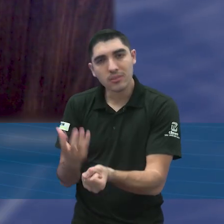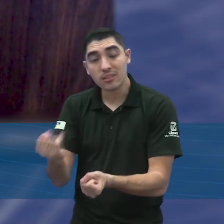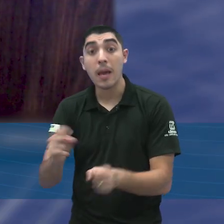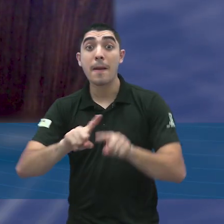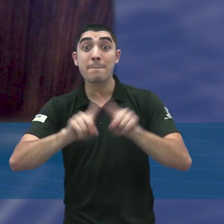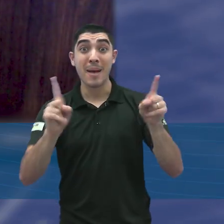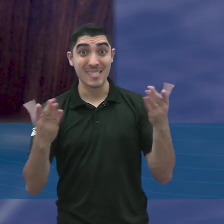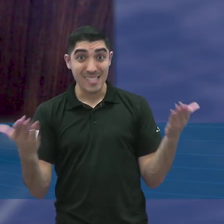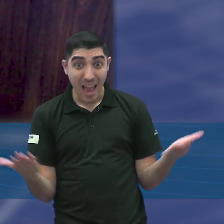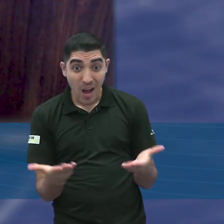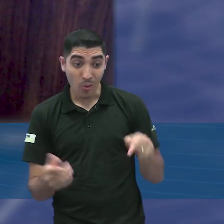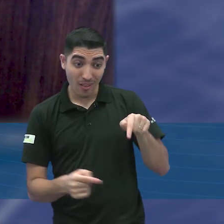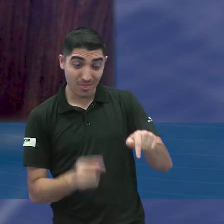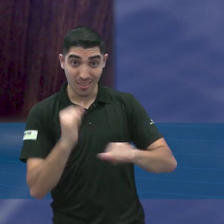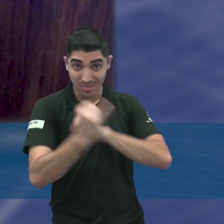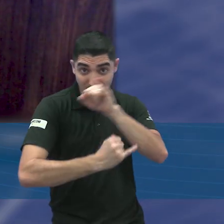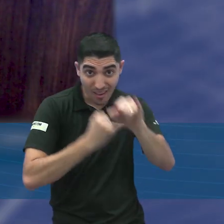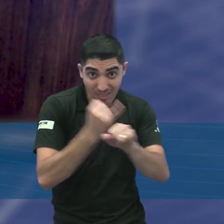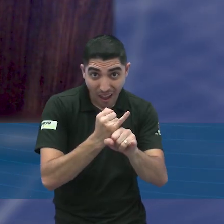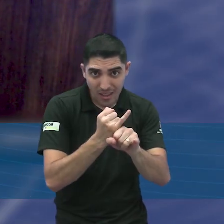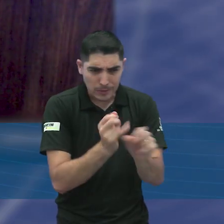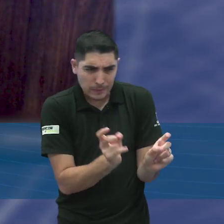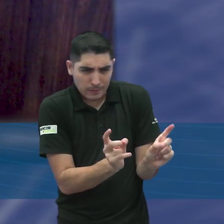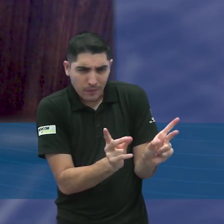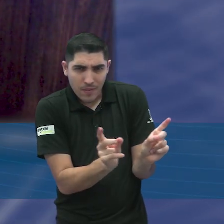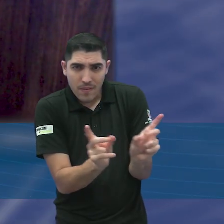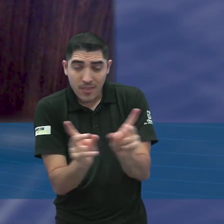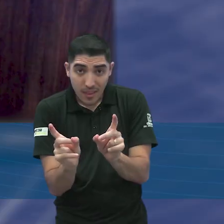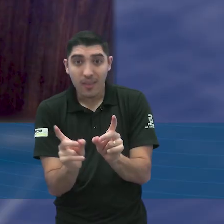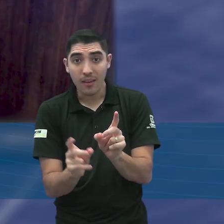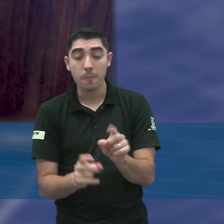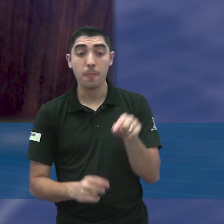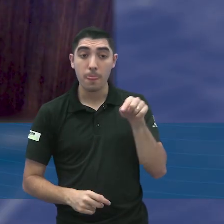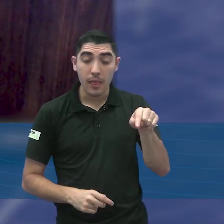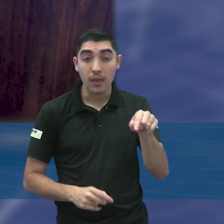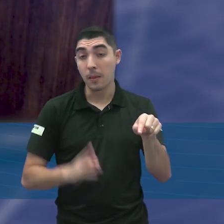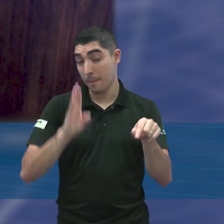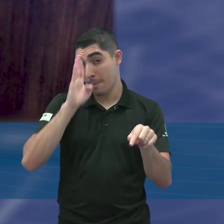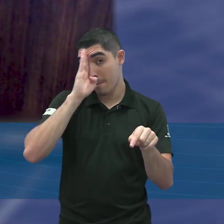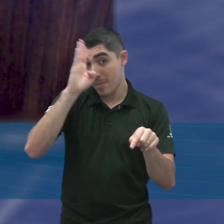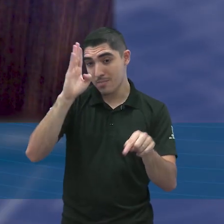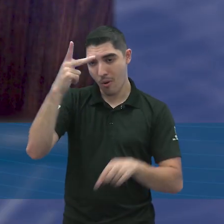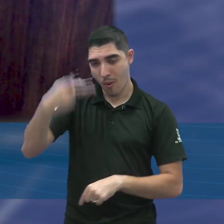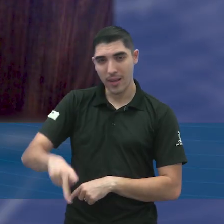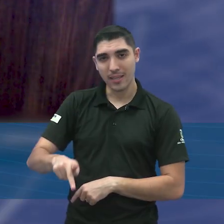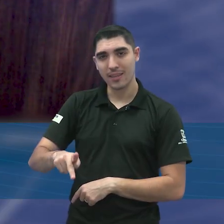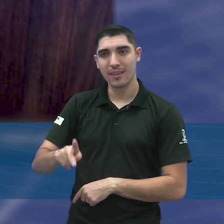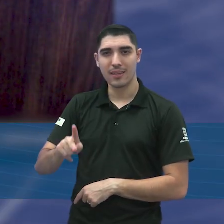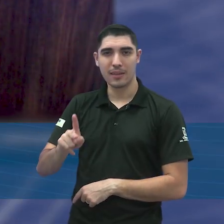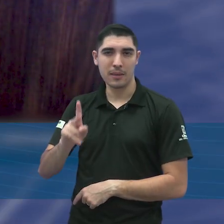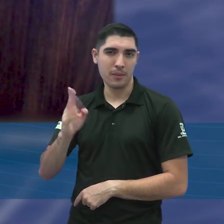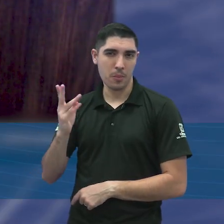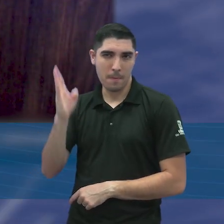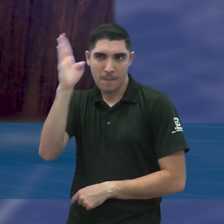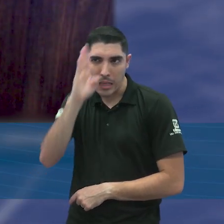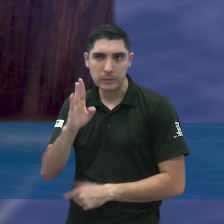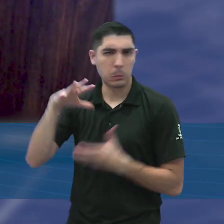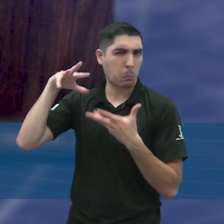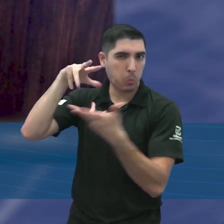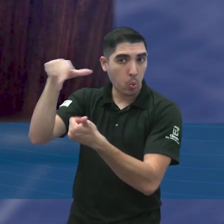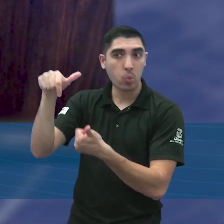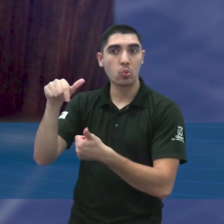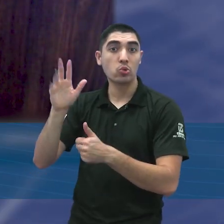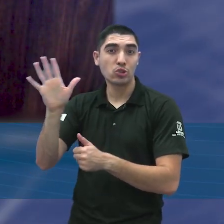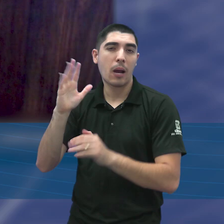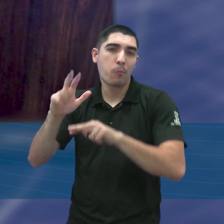por meio das plataformas de internet, e a partir principalmente da mudança cultural que veio com a pandemia, isso ganhou